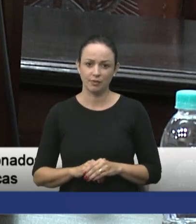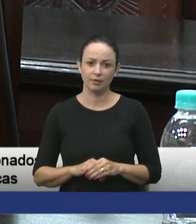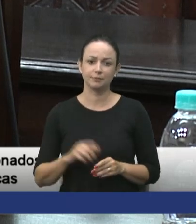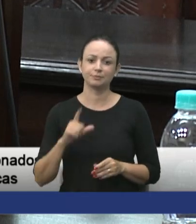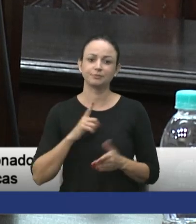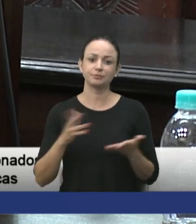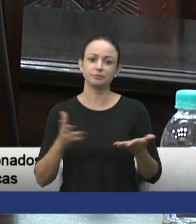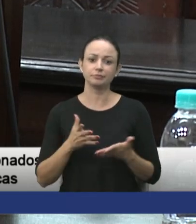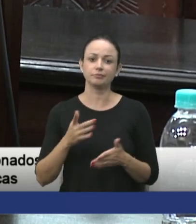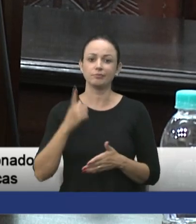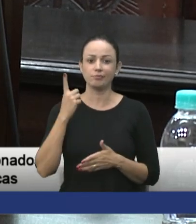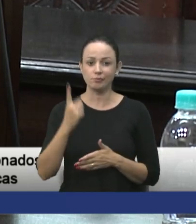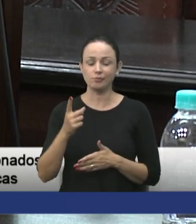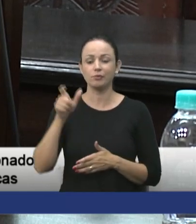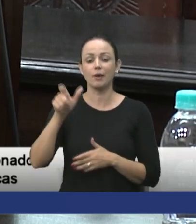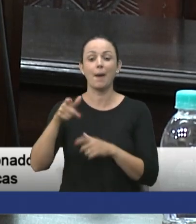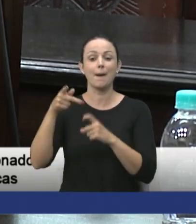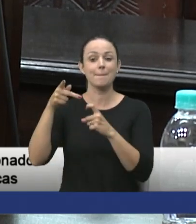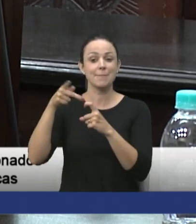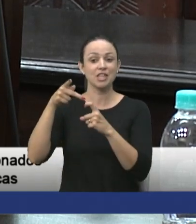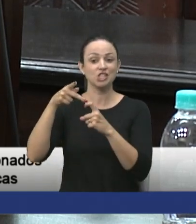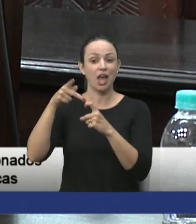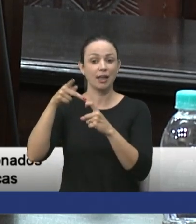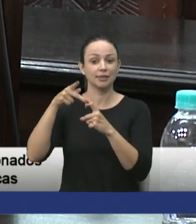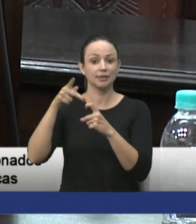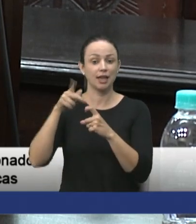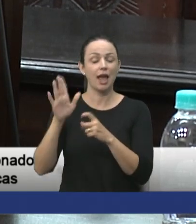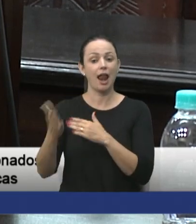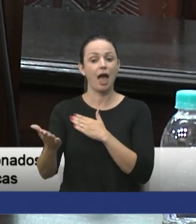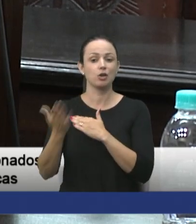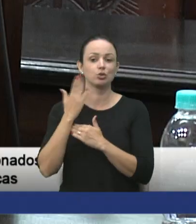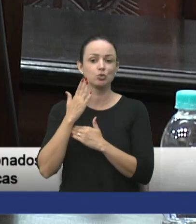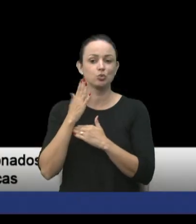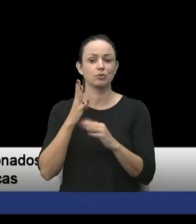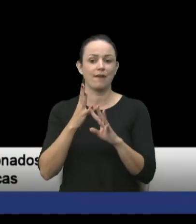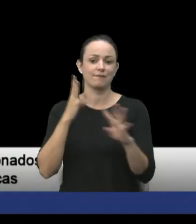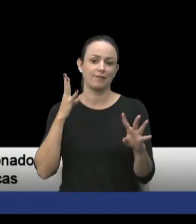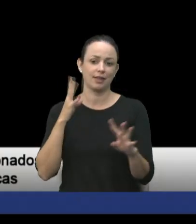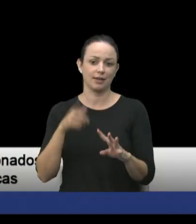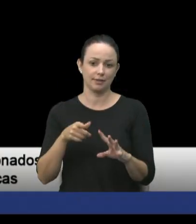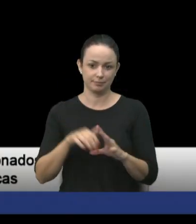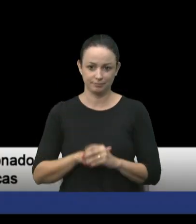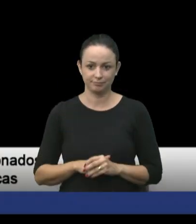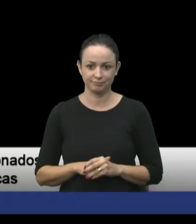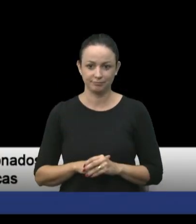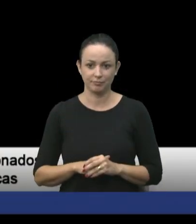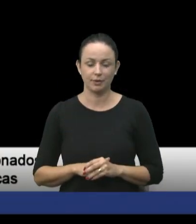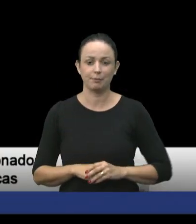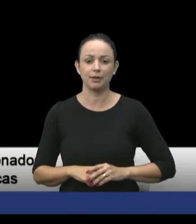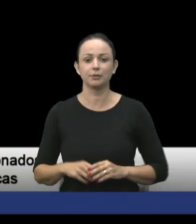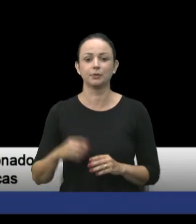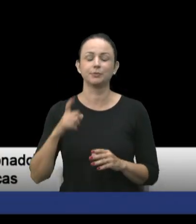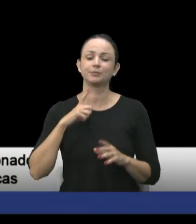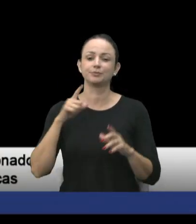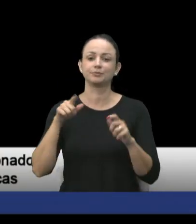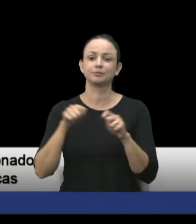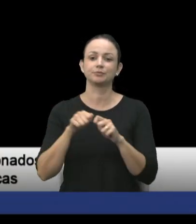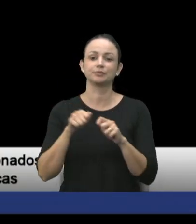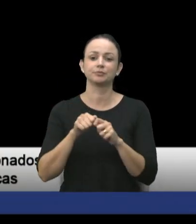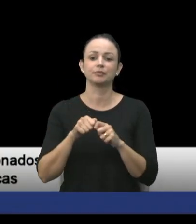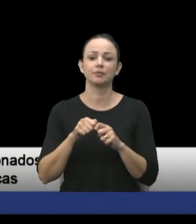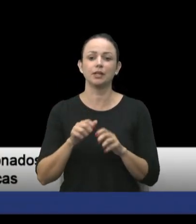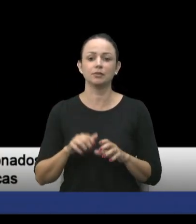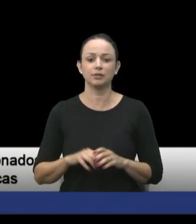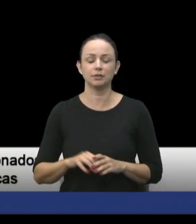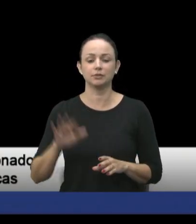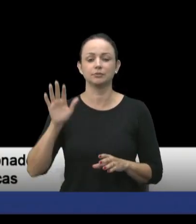agora? Uma pediatra para ajudar a gente no andamento dessa fila. Então, o que é? A gente avalia, sente a equipe